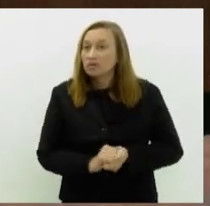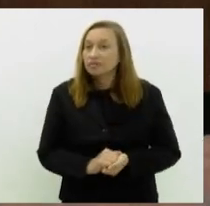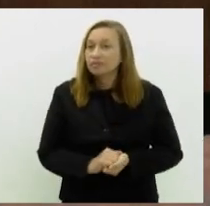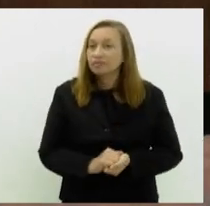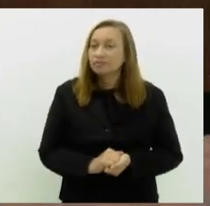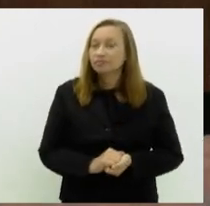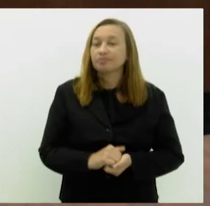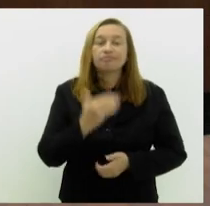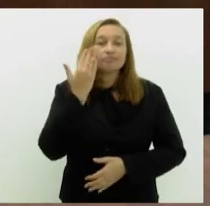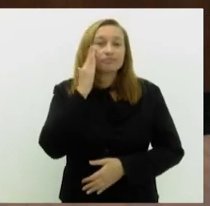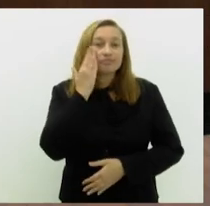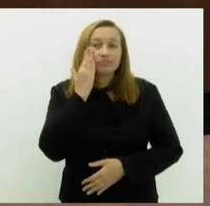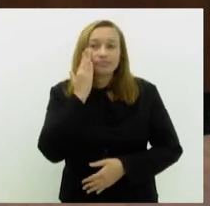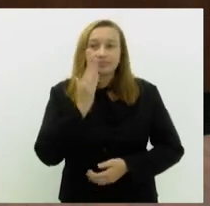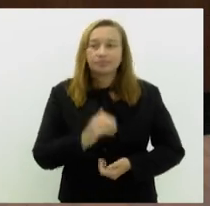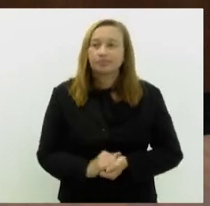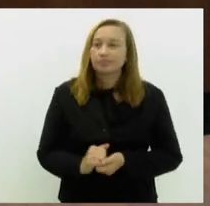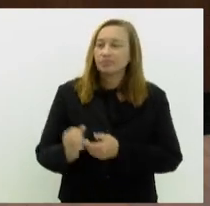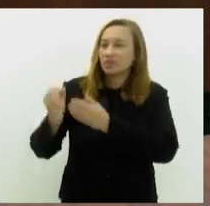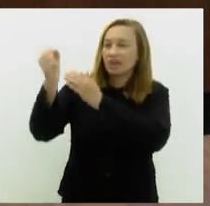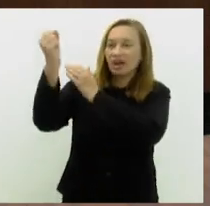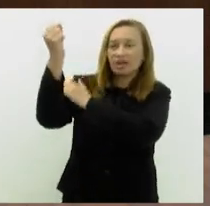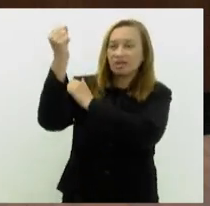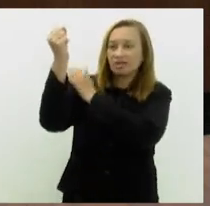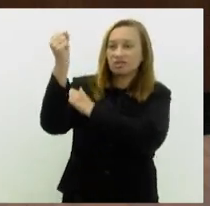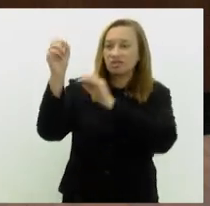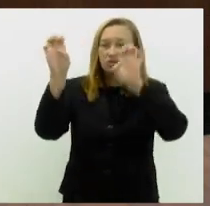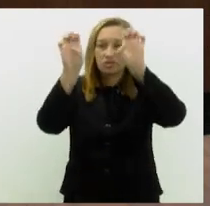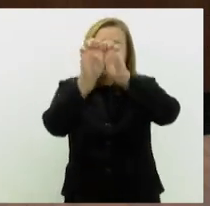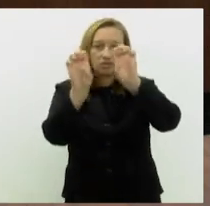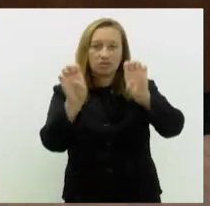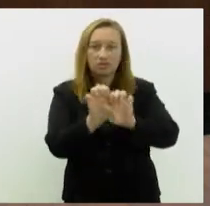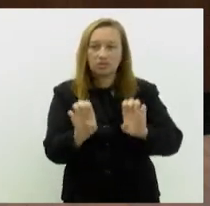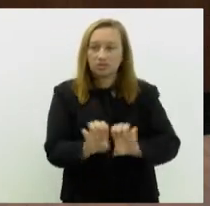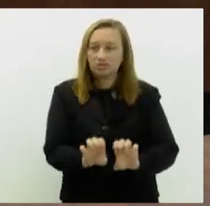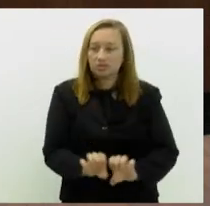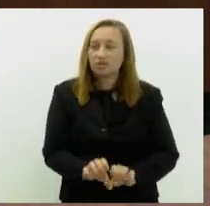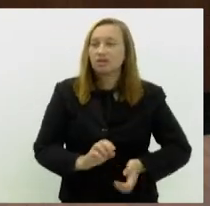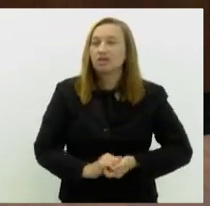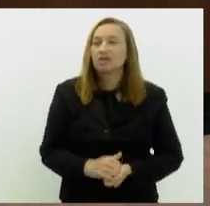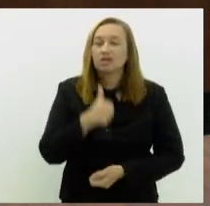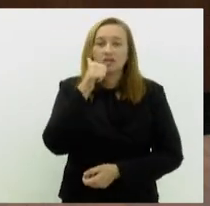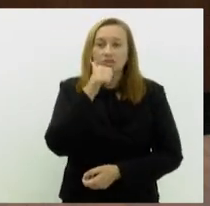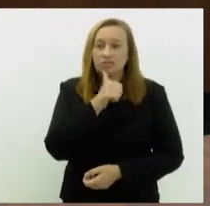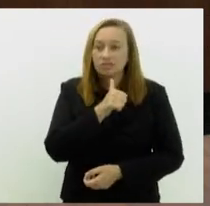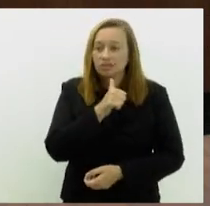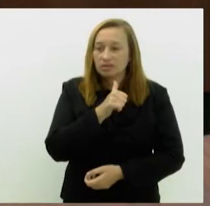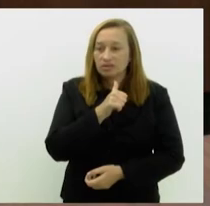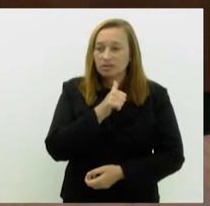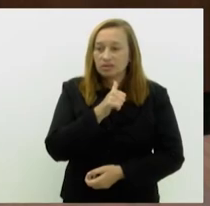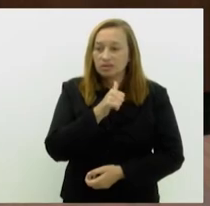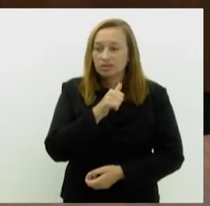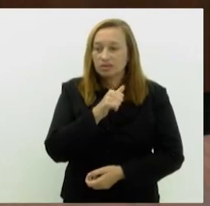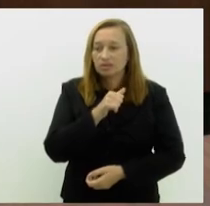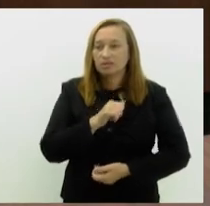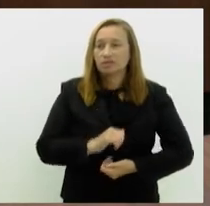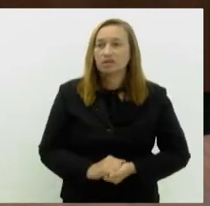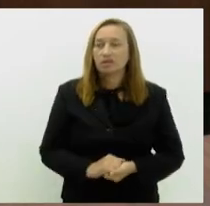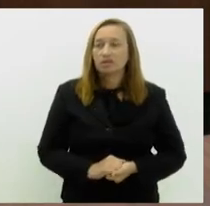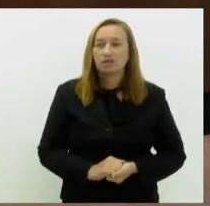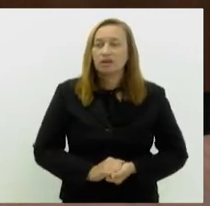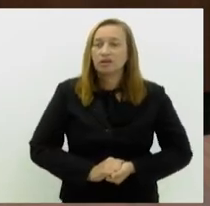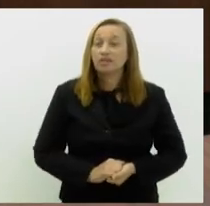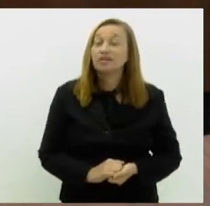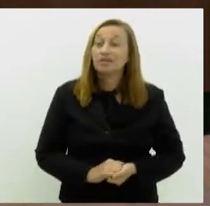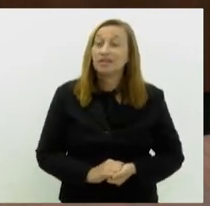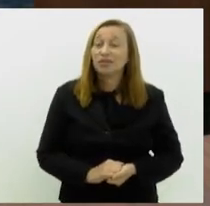questão do machismo estrutural, né? De que as mulheres né, a lógica estrutural de que as mulheres não poderiam estar